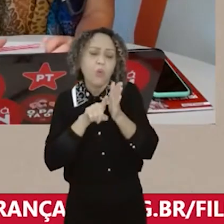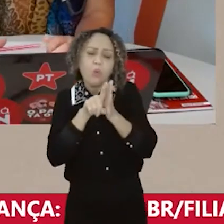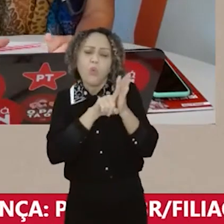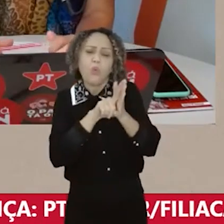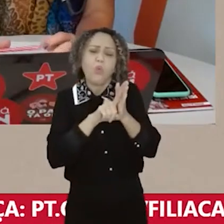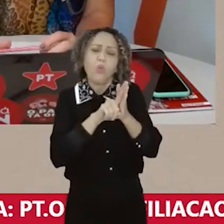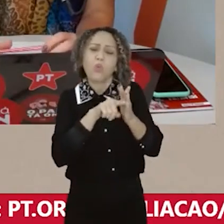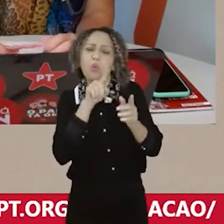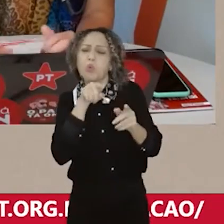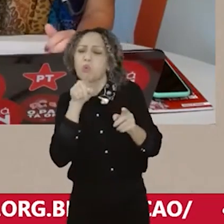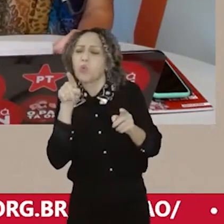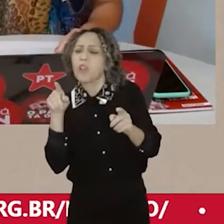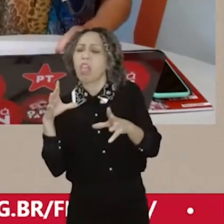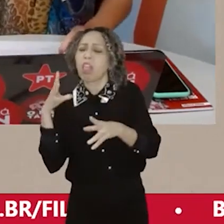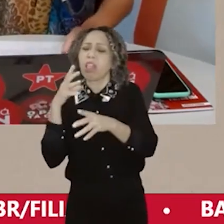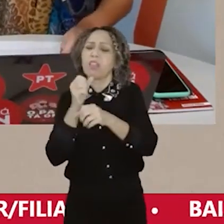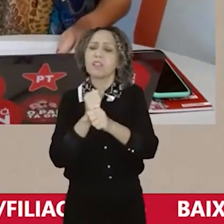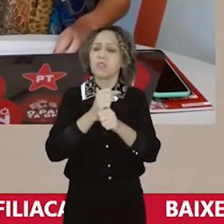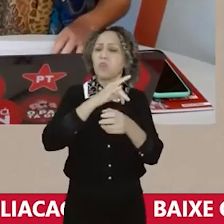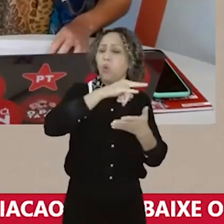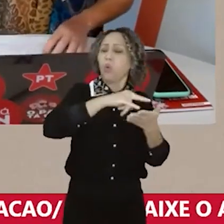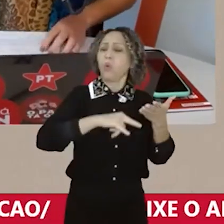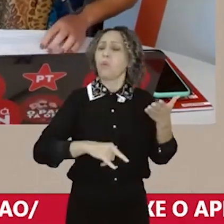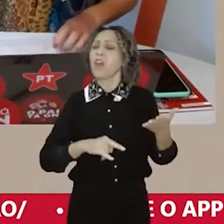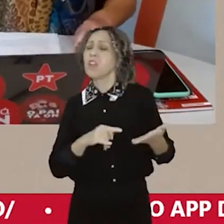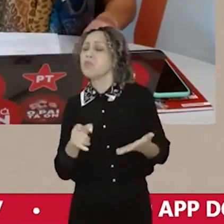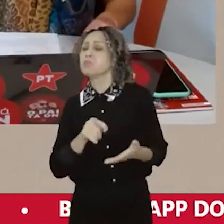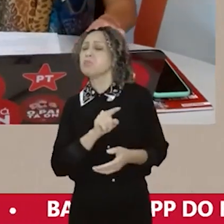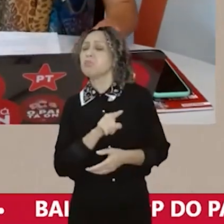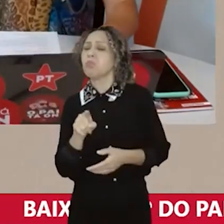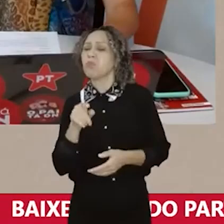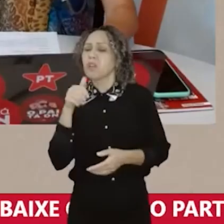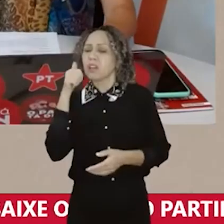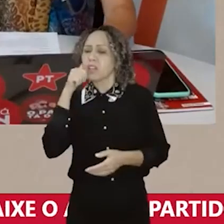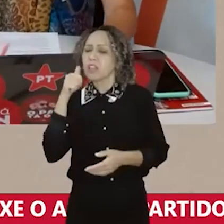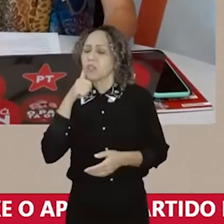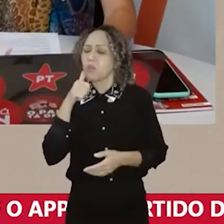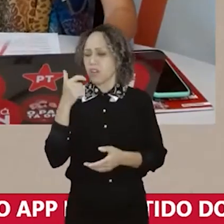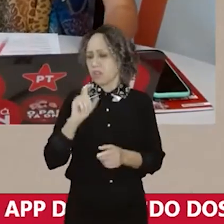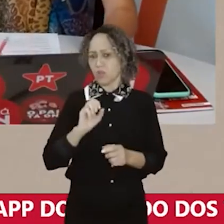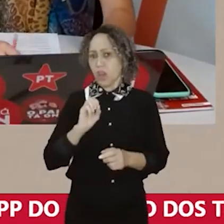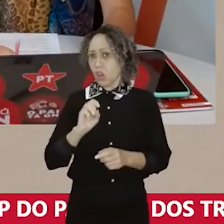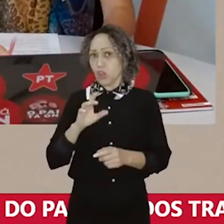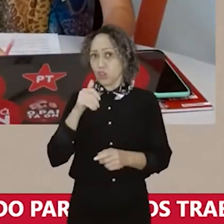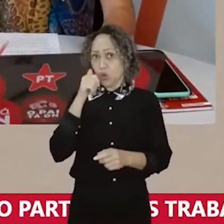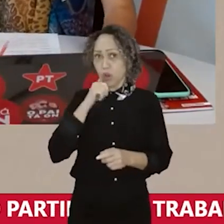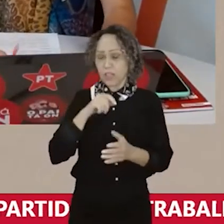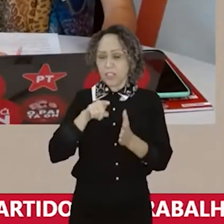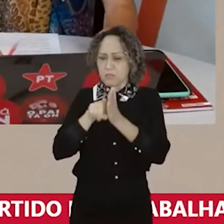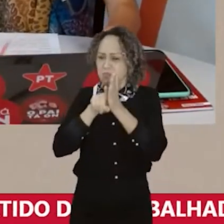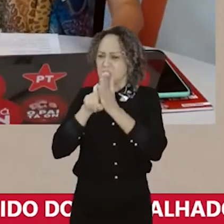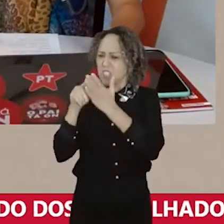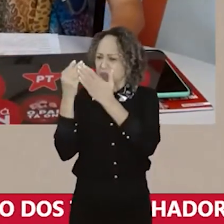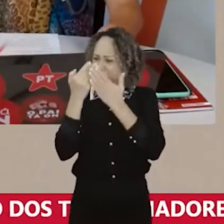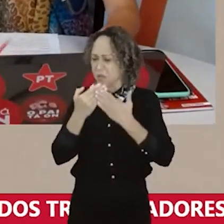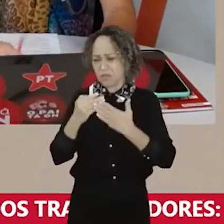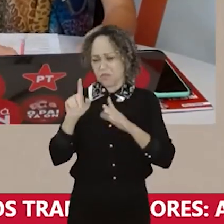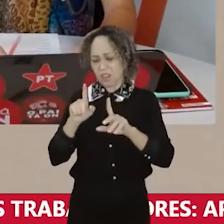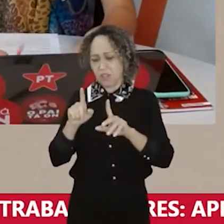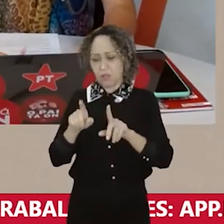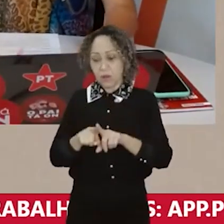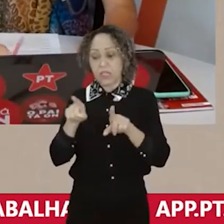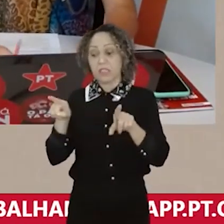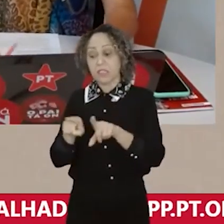estatísticas, dos documentos, inclusive o que falam as mulheres, né, não só as pesquisadoras, mas as beneficiárias, a gente vê que